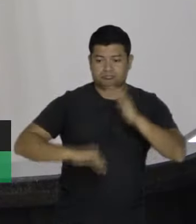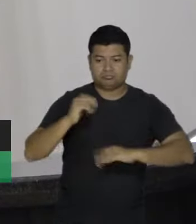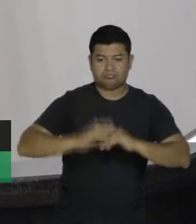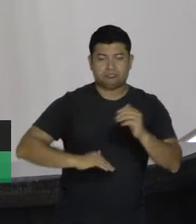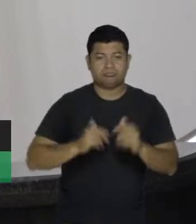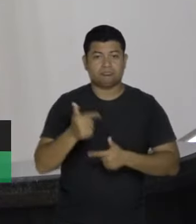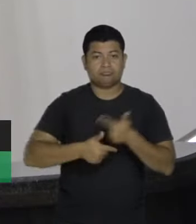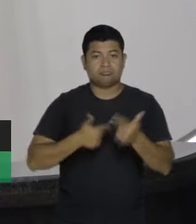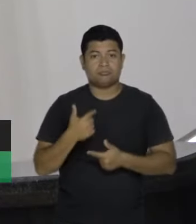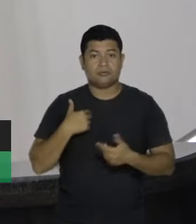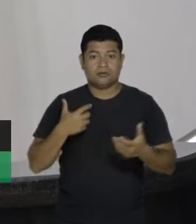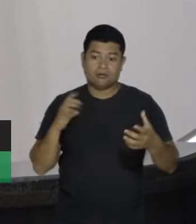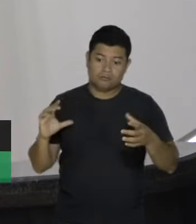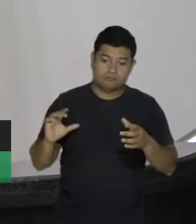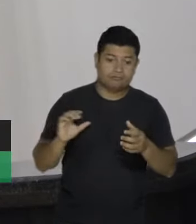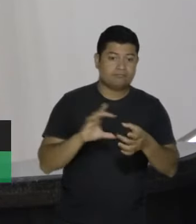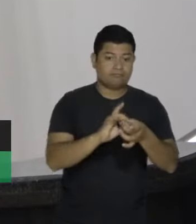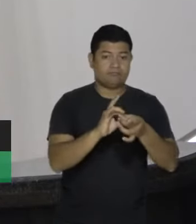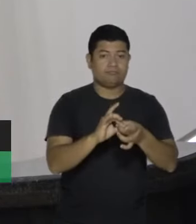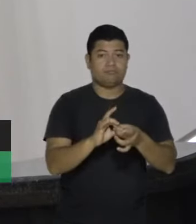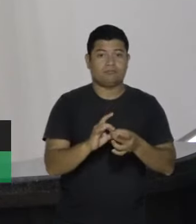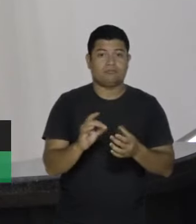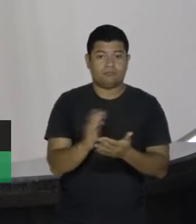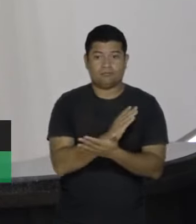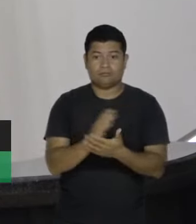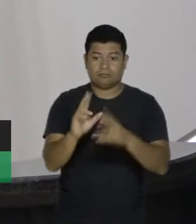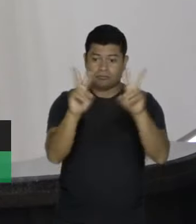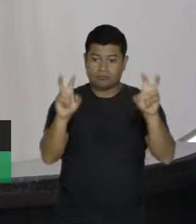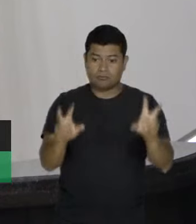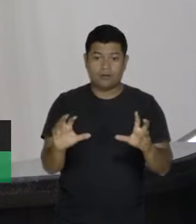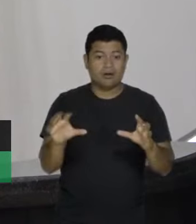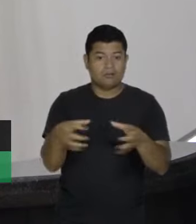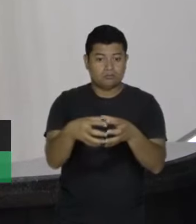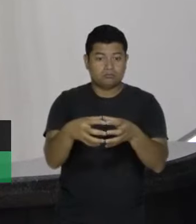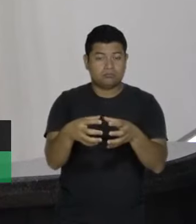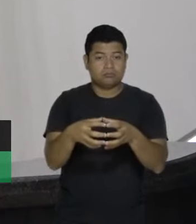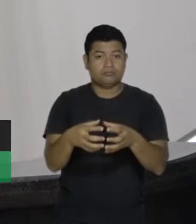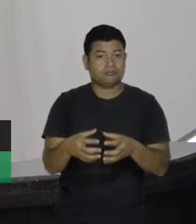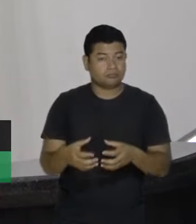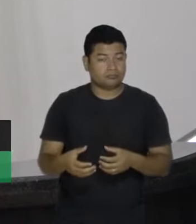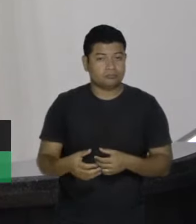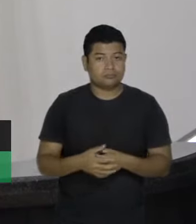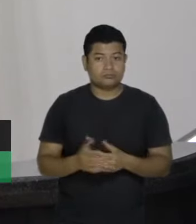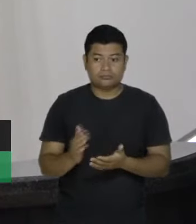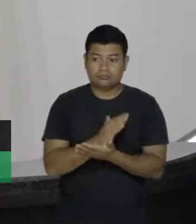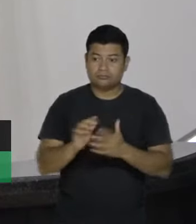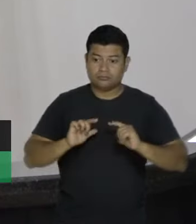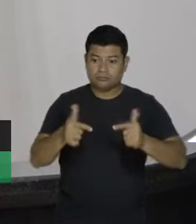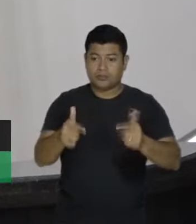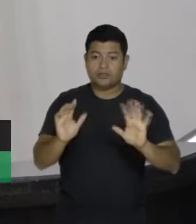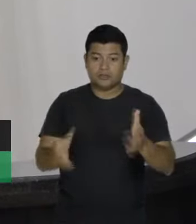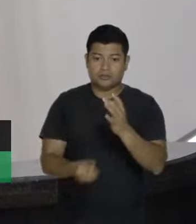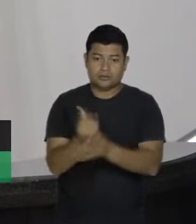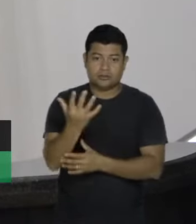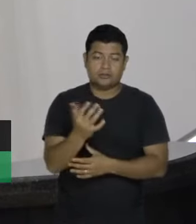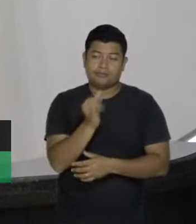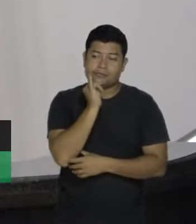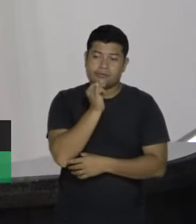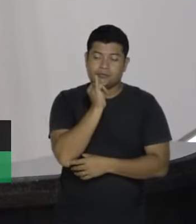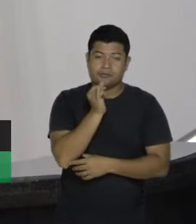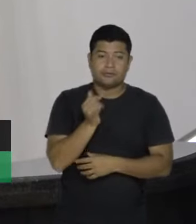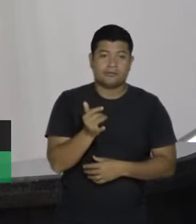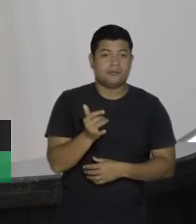quero me integrar nas causas que são coletivas. Algumas frentes parlamentares já criadas, como a